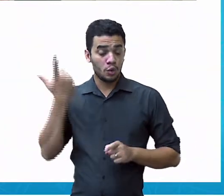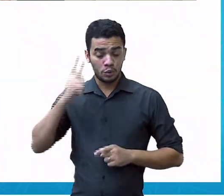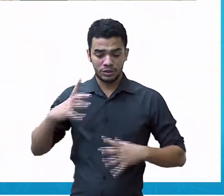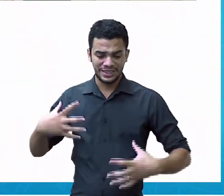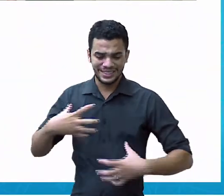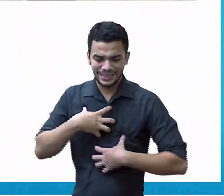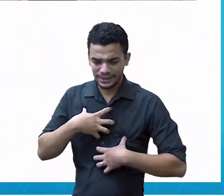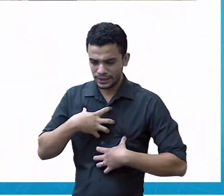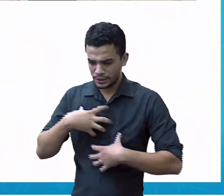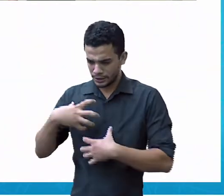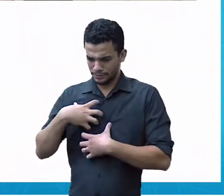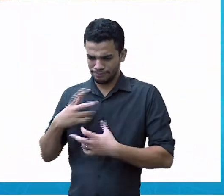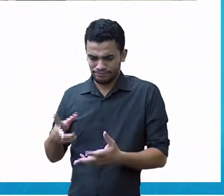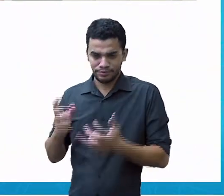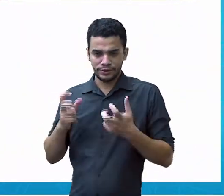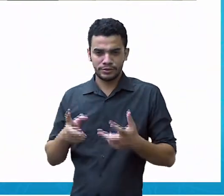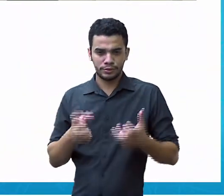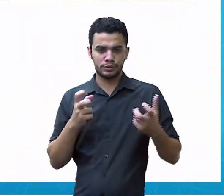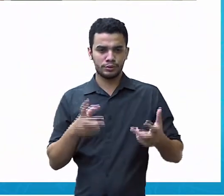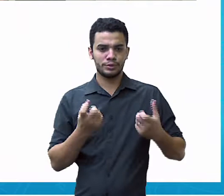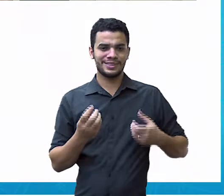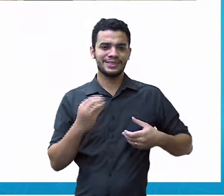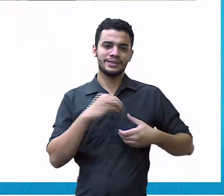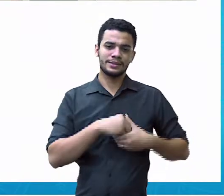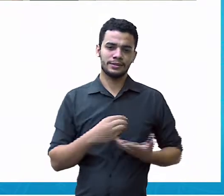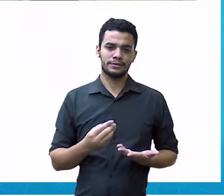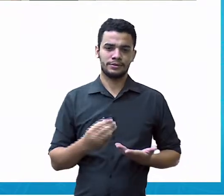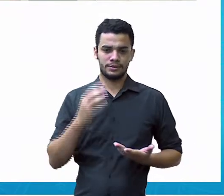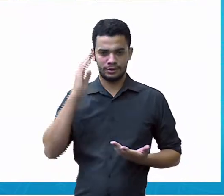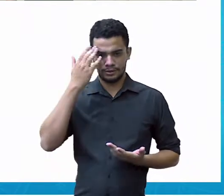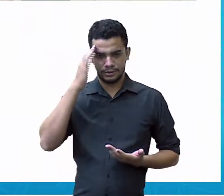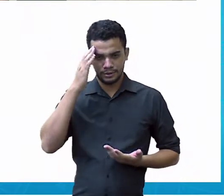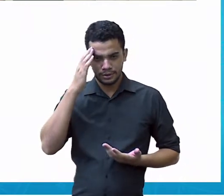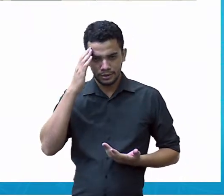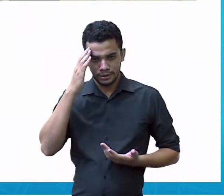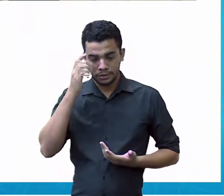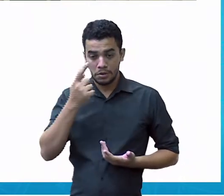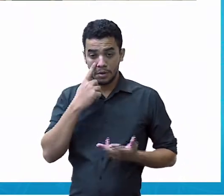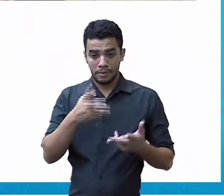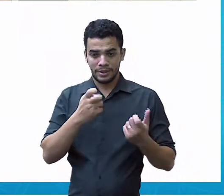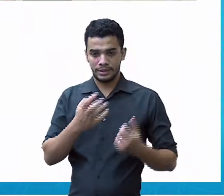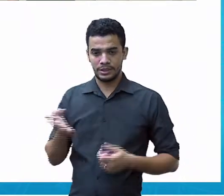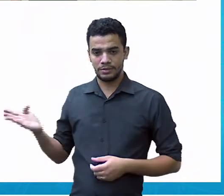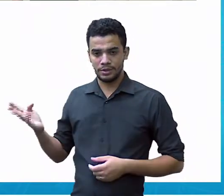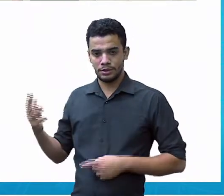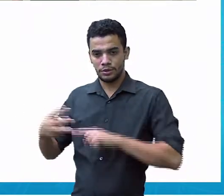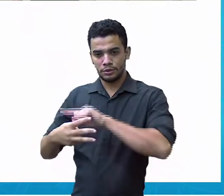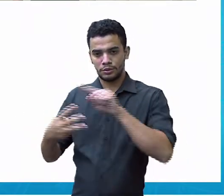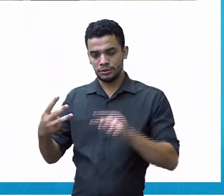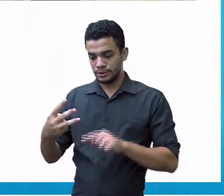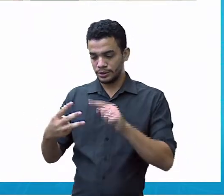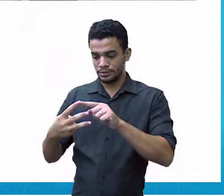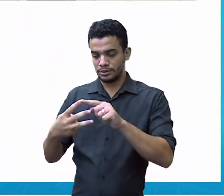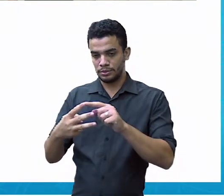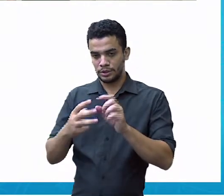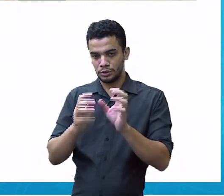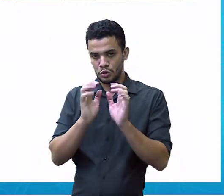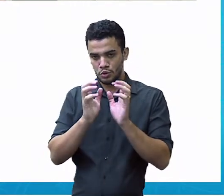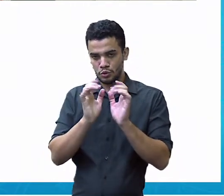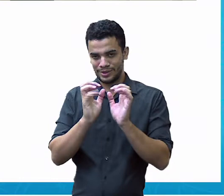importantíssima. Então, nós temos cérebro, cerebelo e o